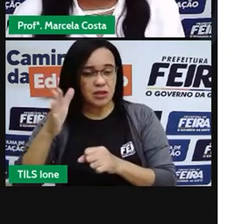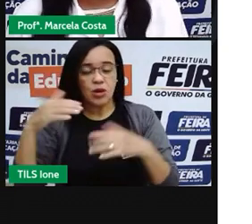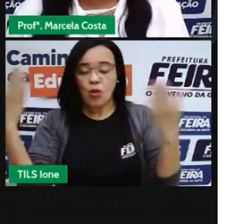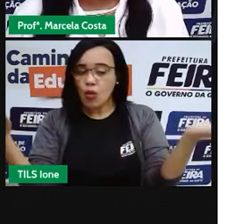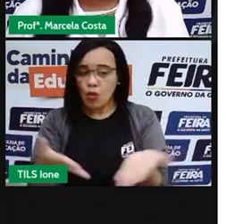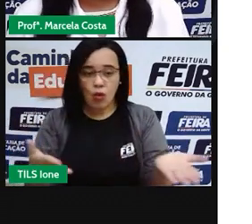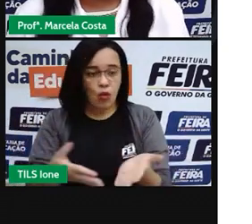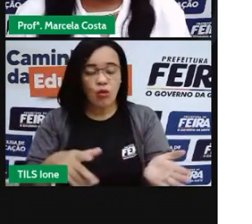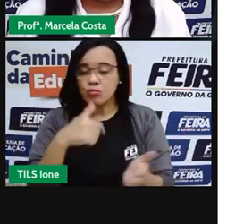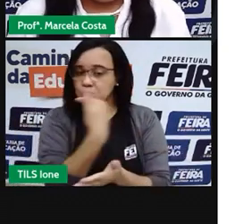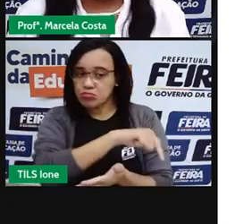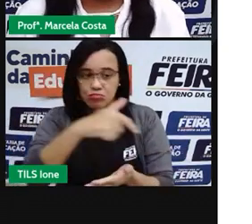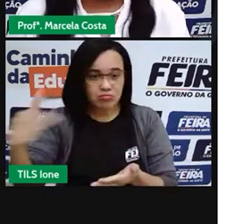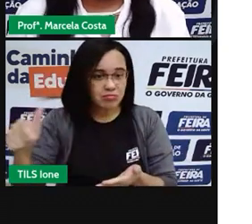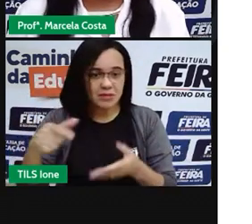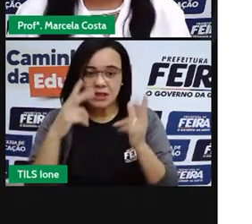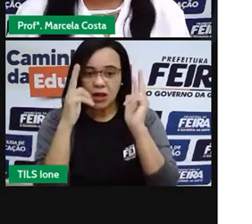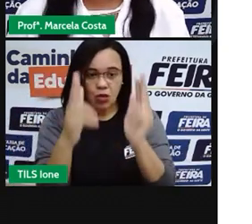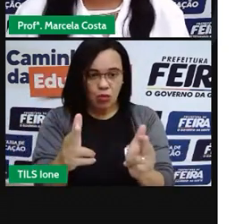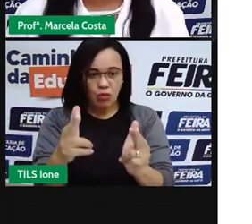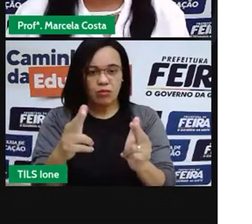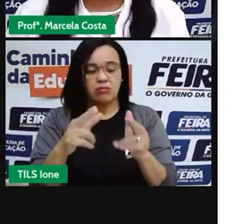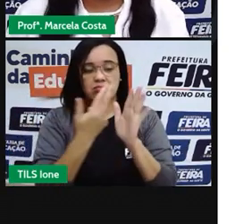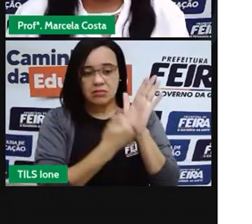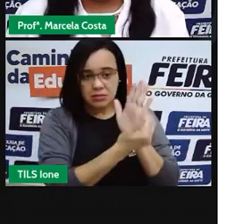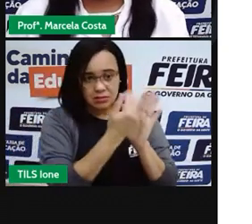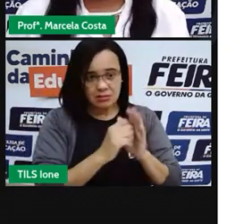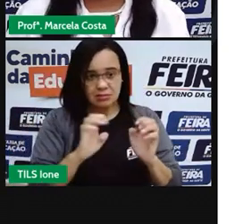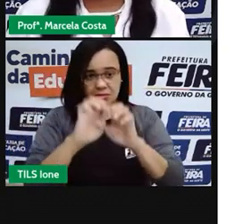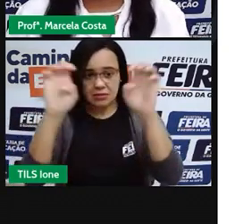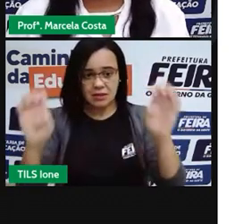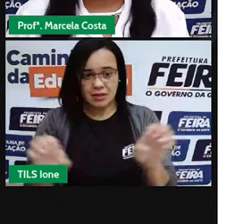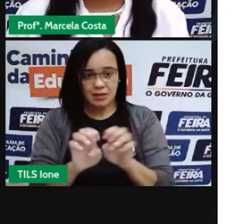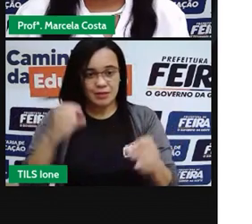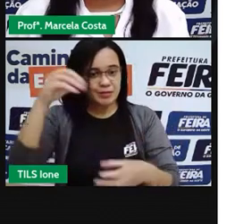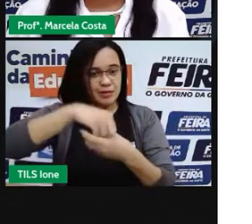casa nesse formato, com essa estrutura.